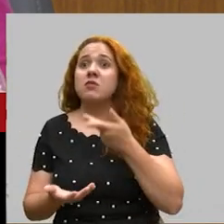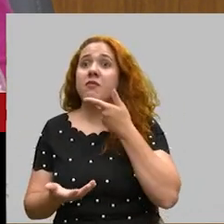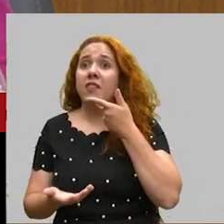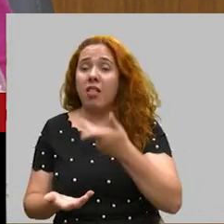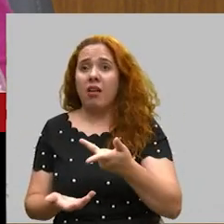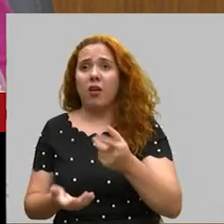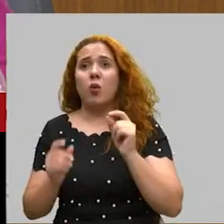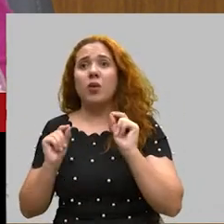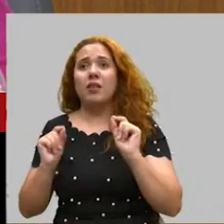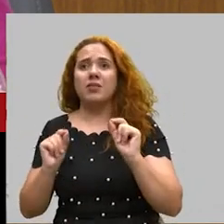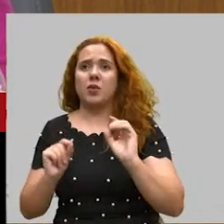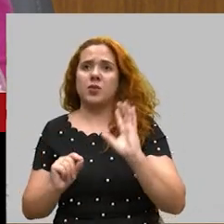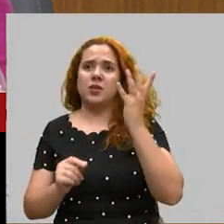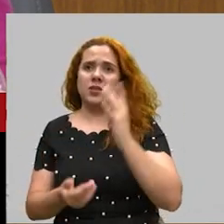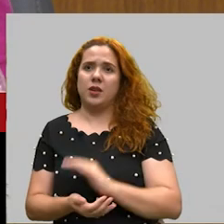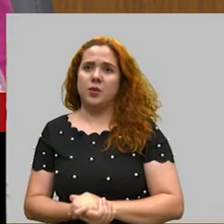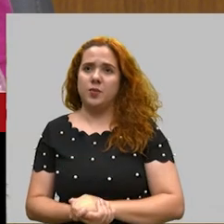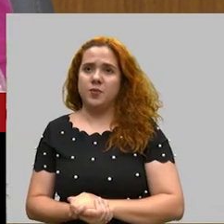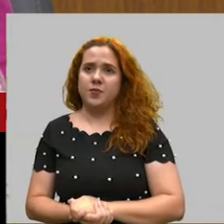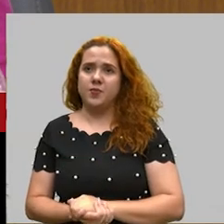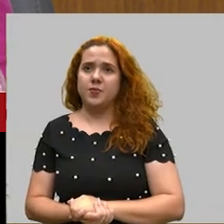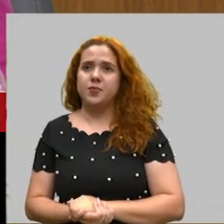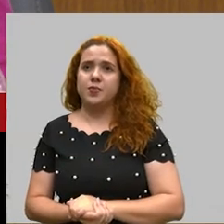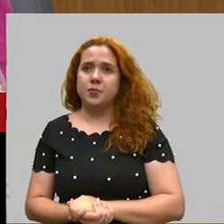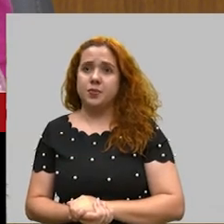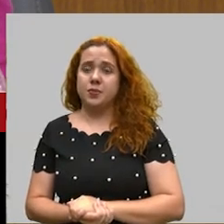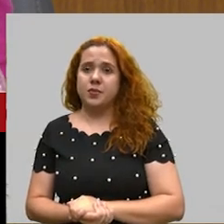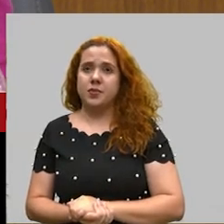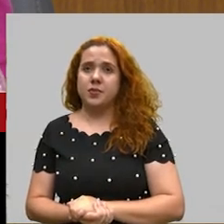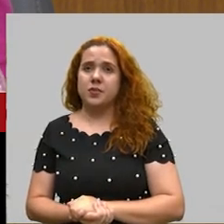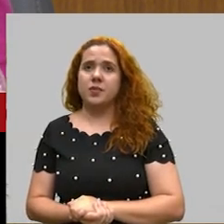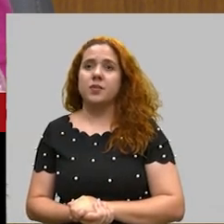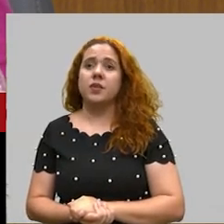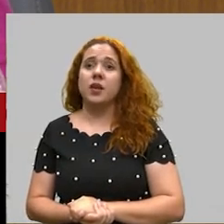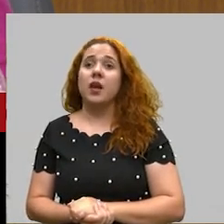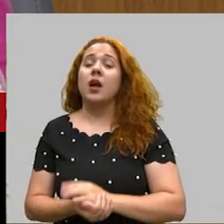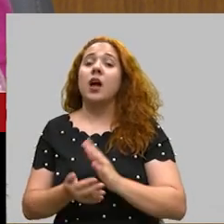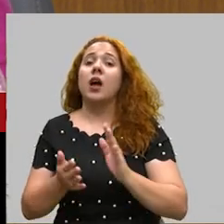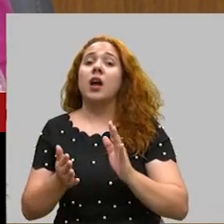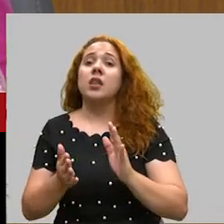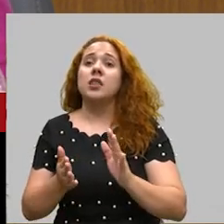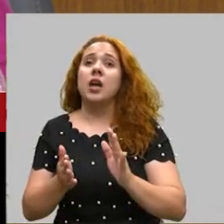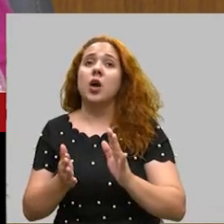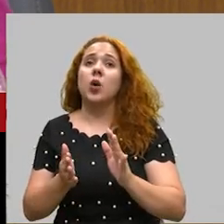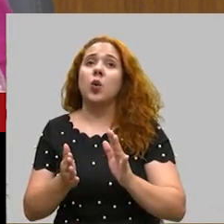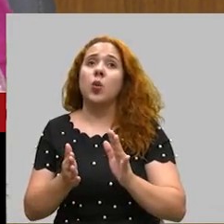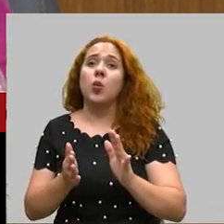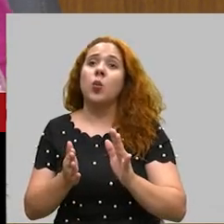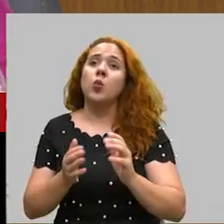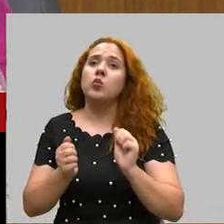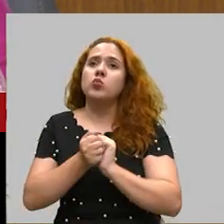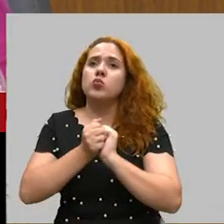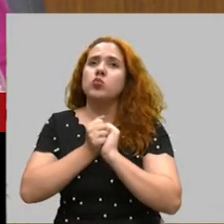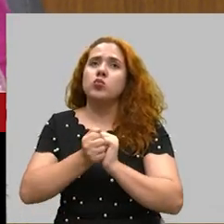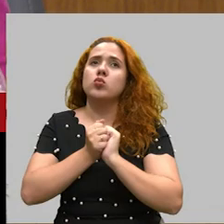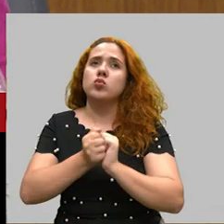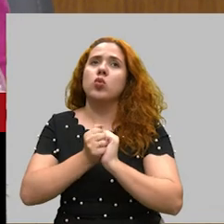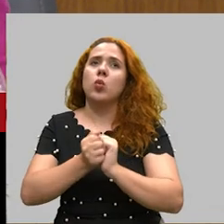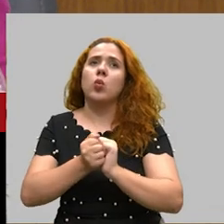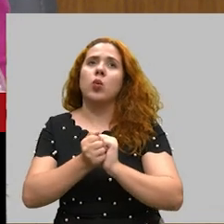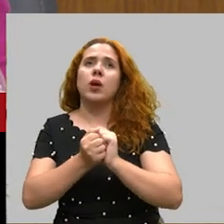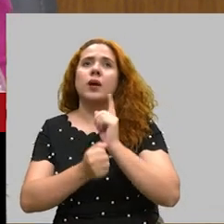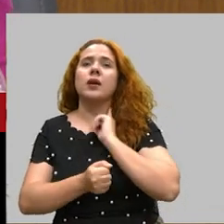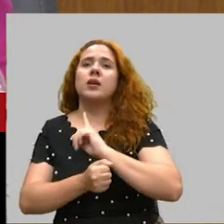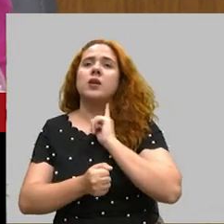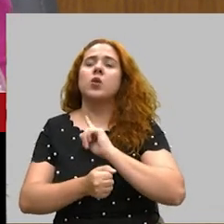efetivo né Eh para juntamente com com a rede mineira juntamente com